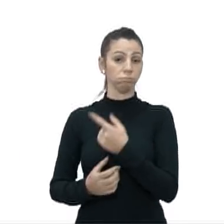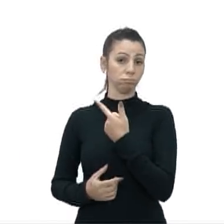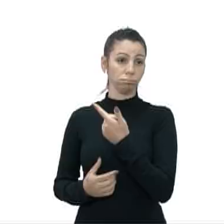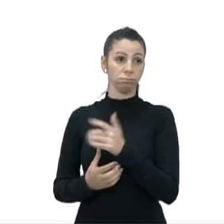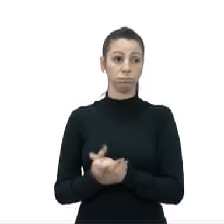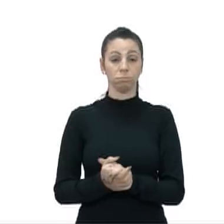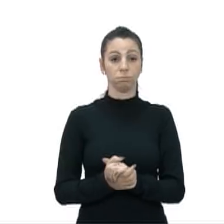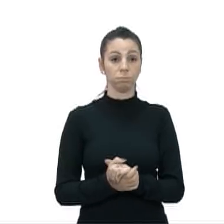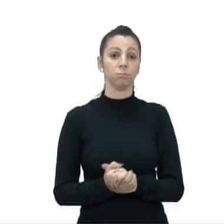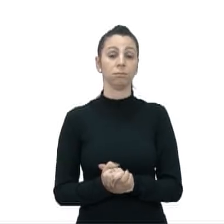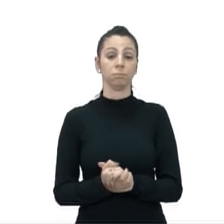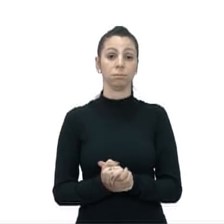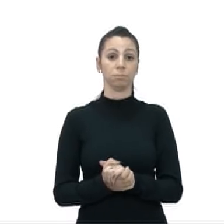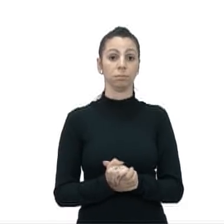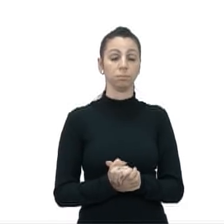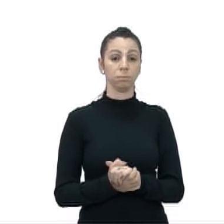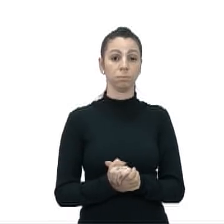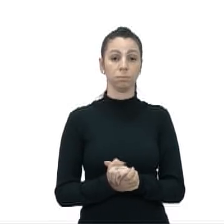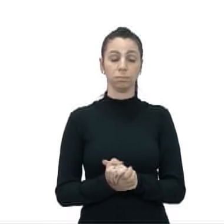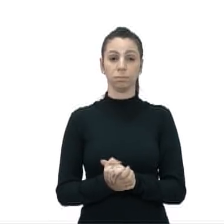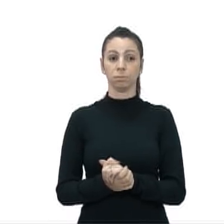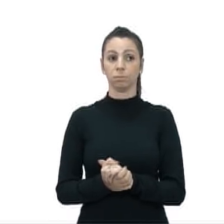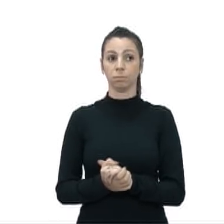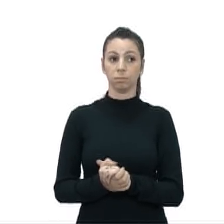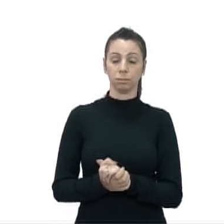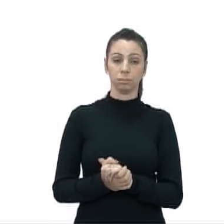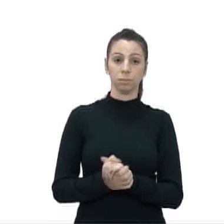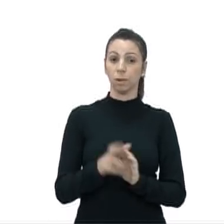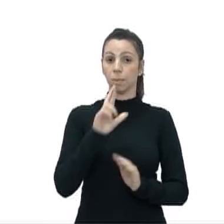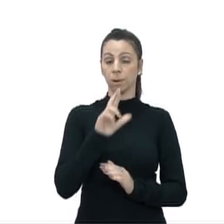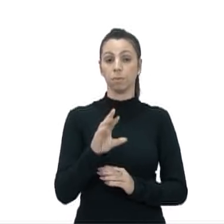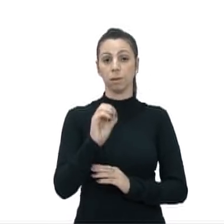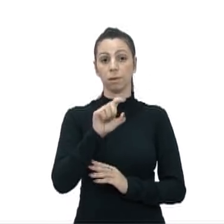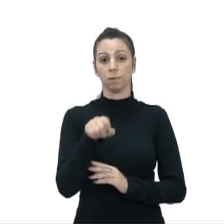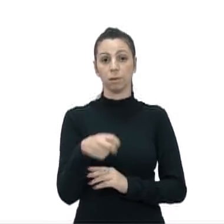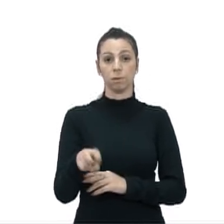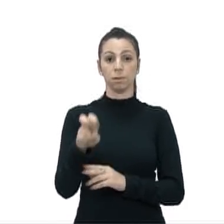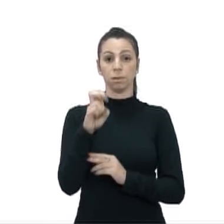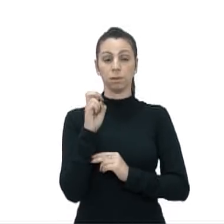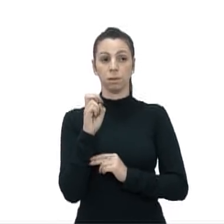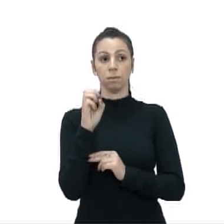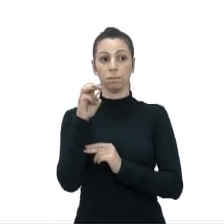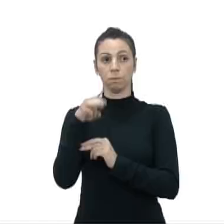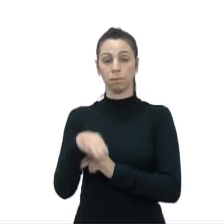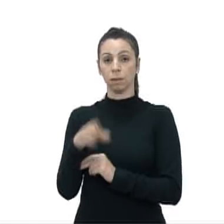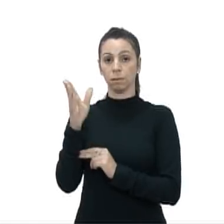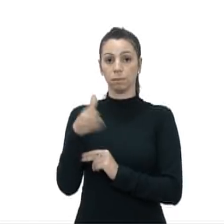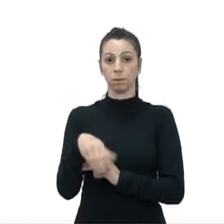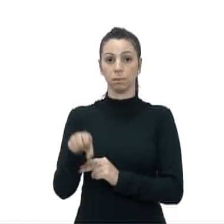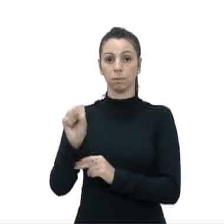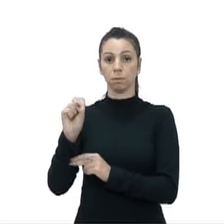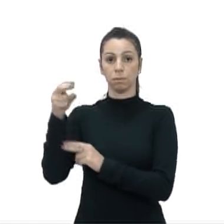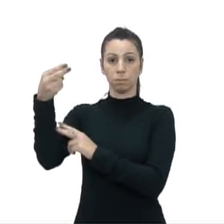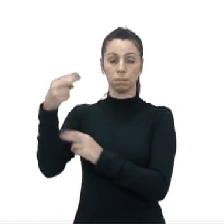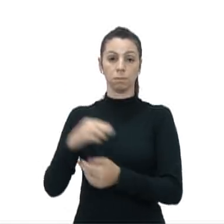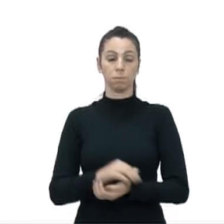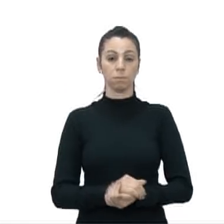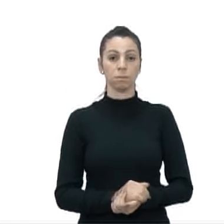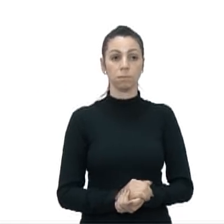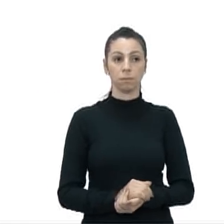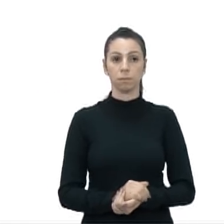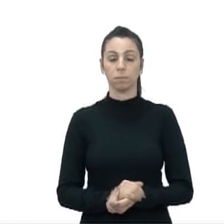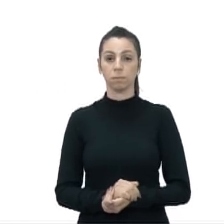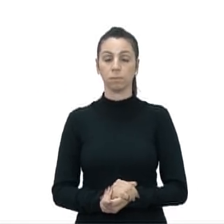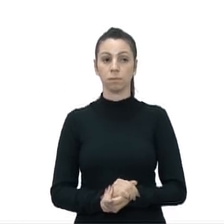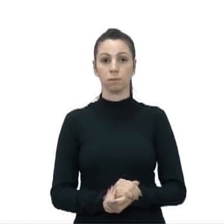E aceleração de 0,5 metros por segundo ao quadrado, certo? Direção do